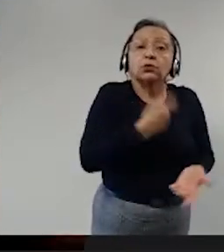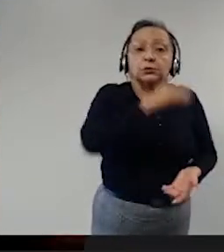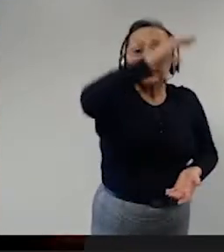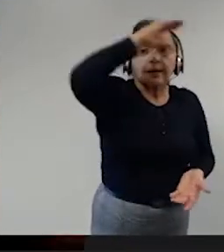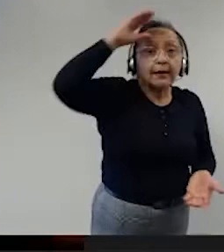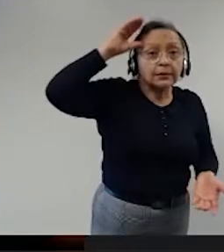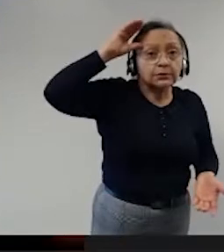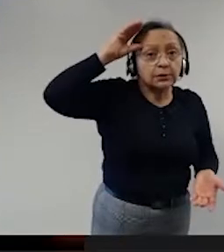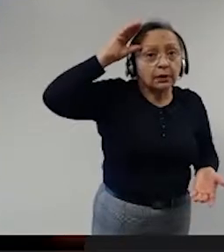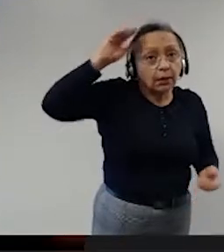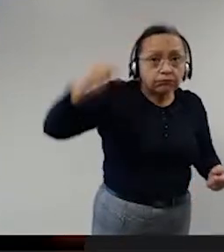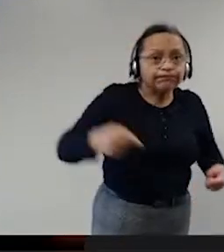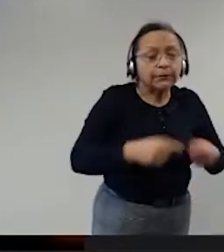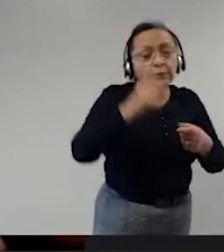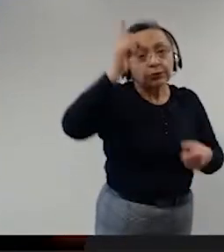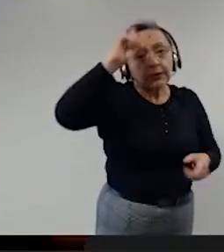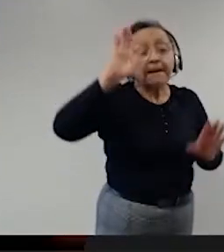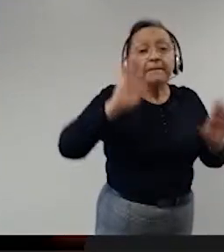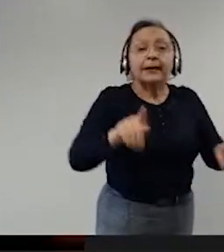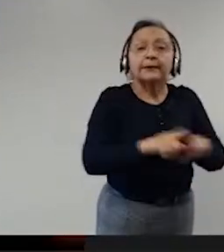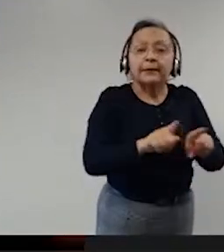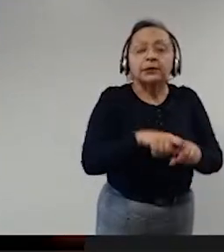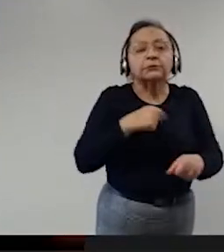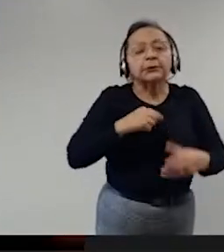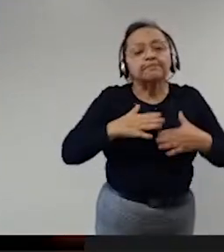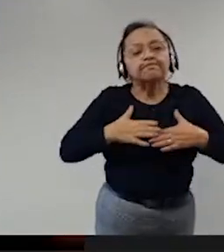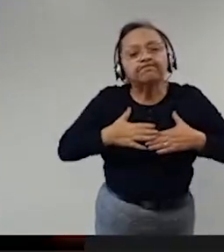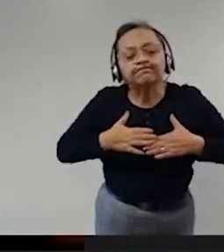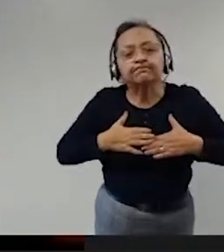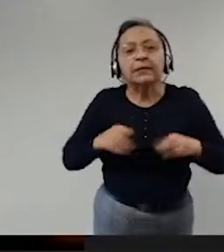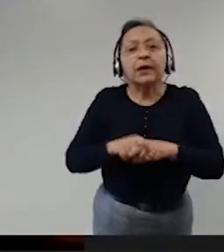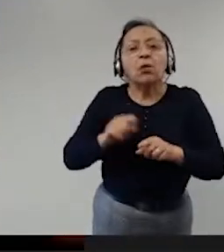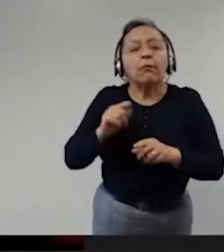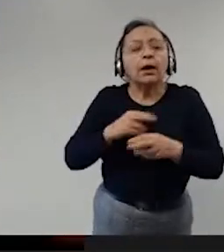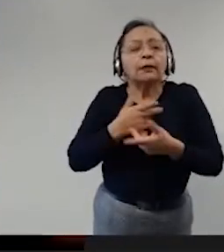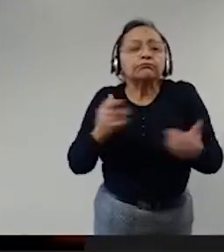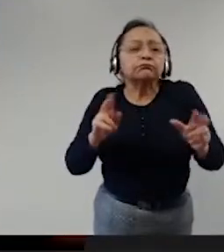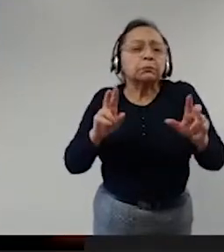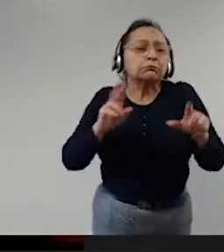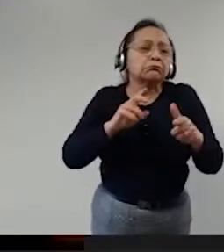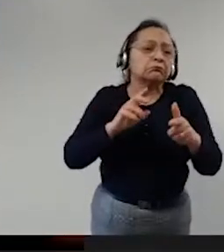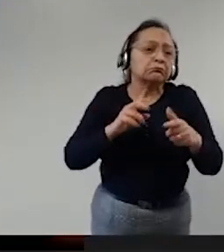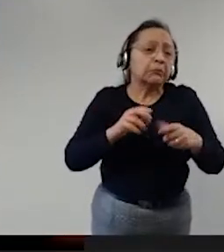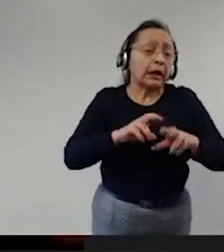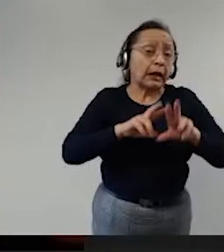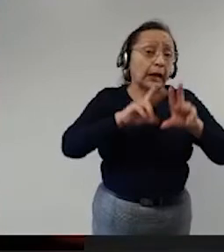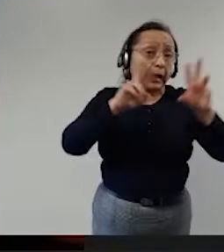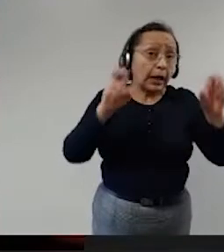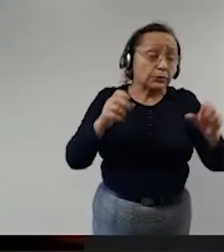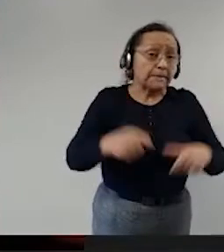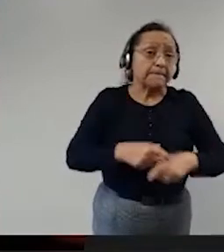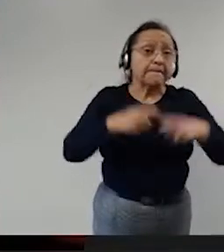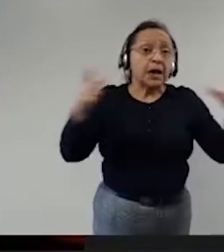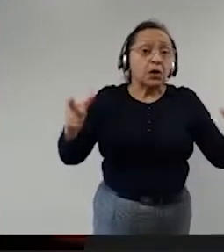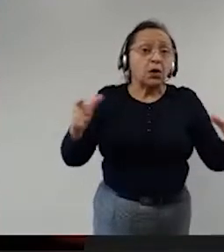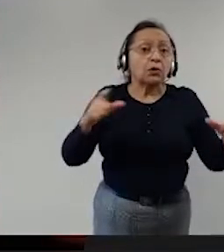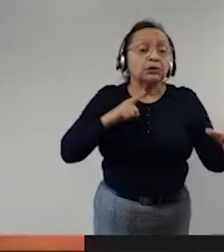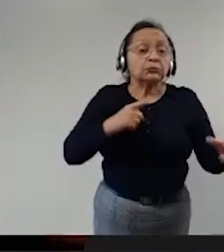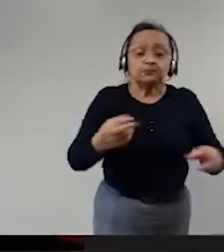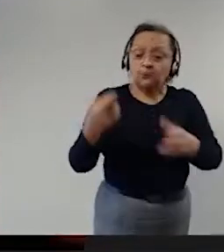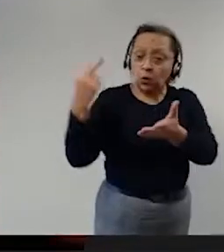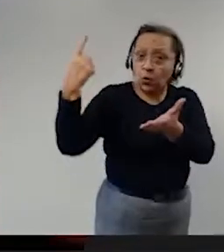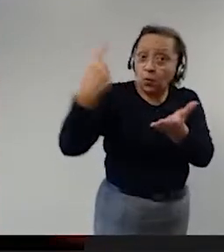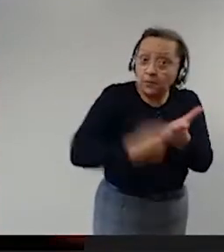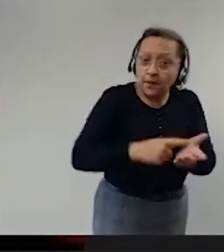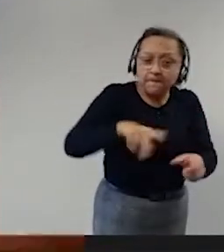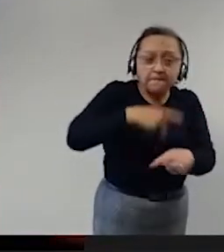dia. Mas nós temos que ter uma dedicação também a uma causa maior, a causa que nós tenhamos um compromisso de um país mais justo,